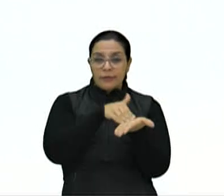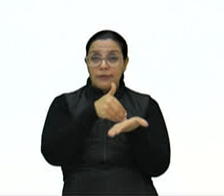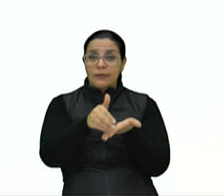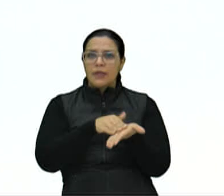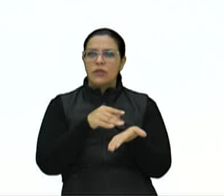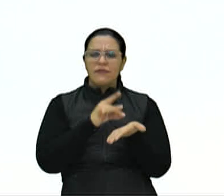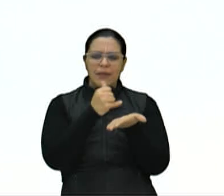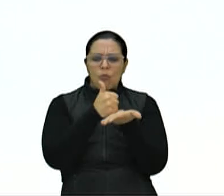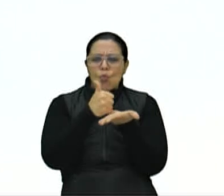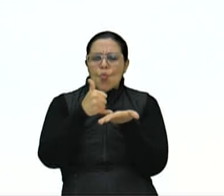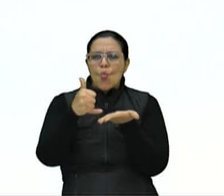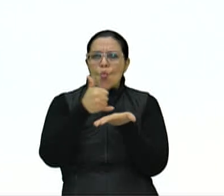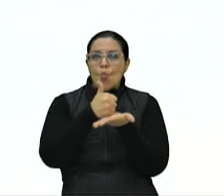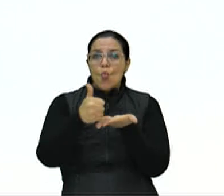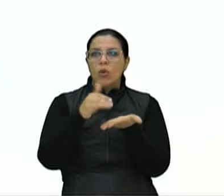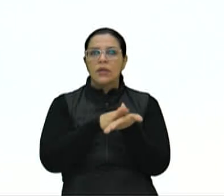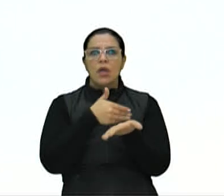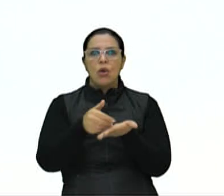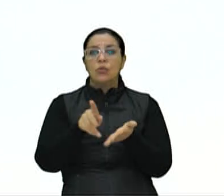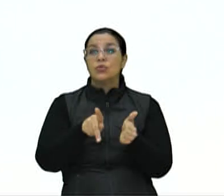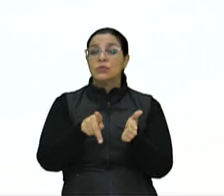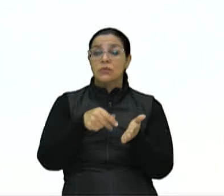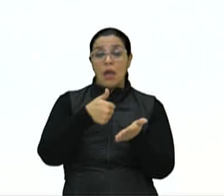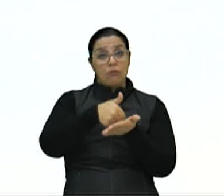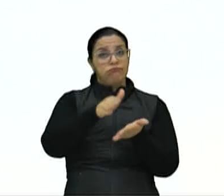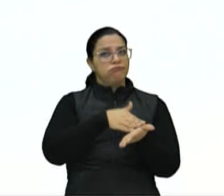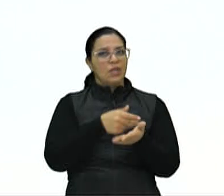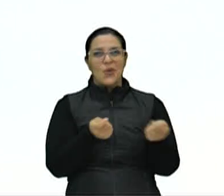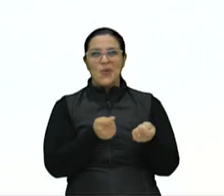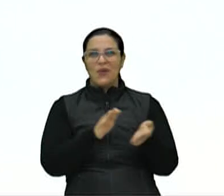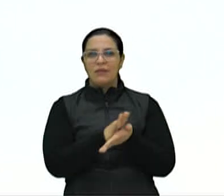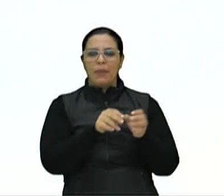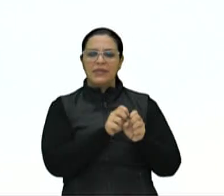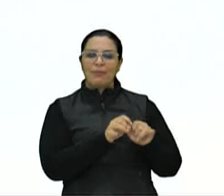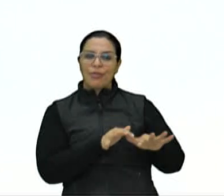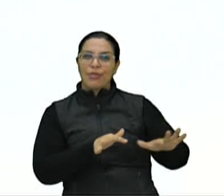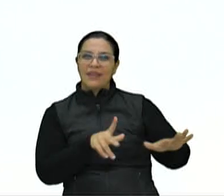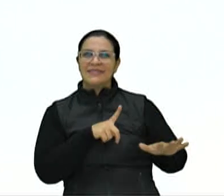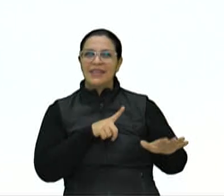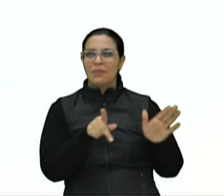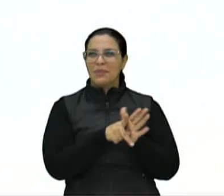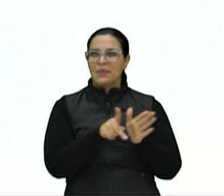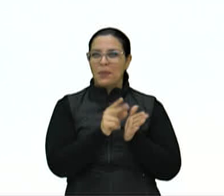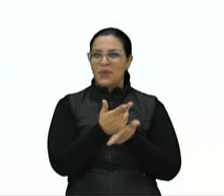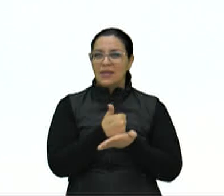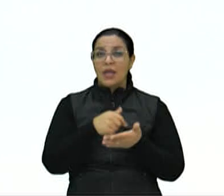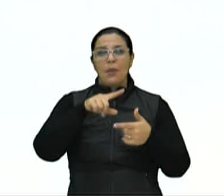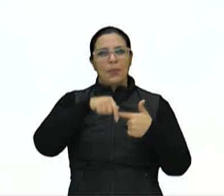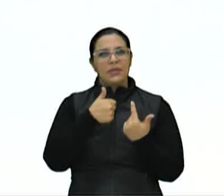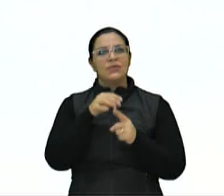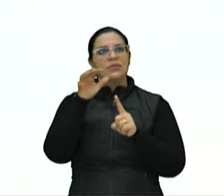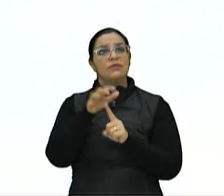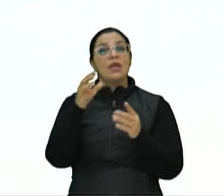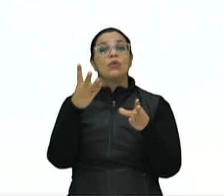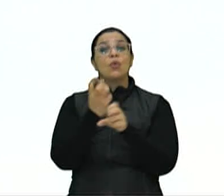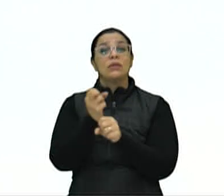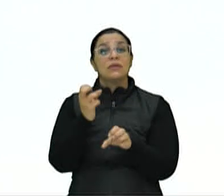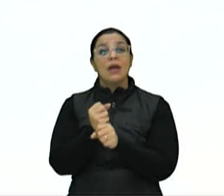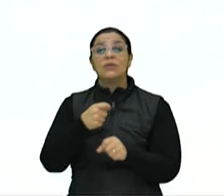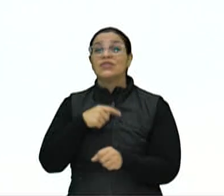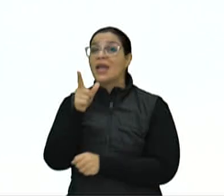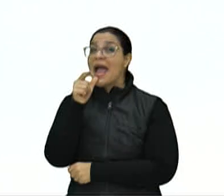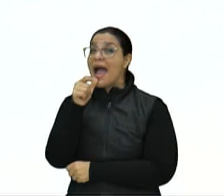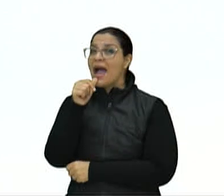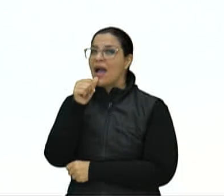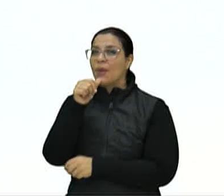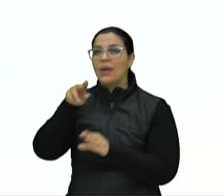bem finos. Em outros lugares ele já não tinha tanto controle da forma, e isso é influenciado por quê? Justamente pela